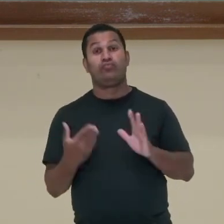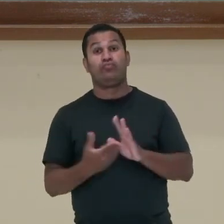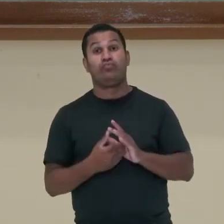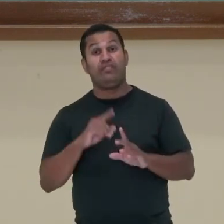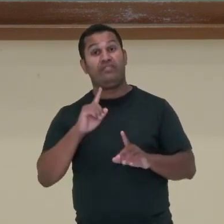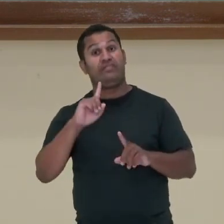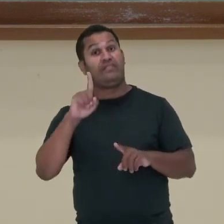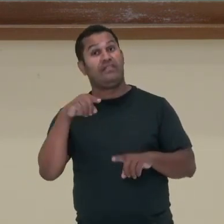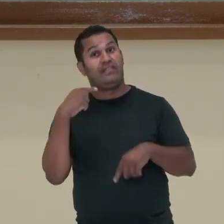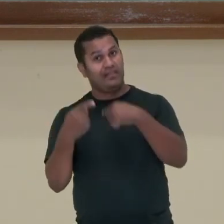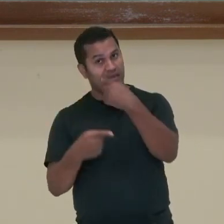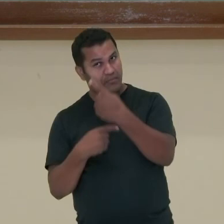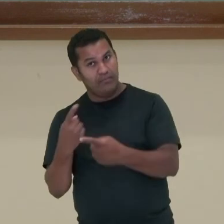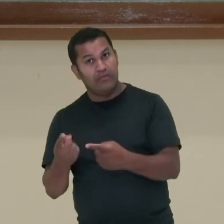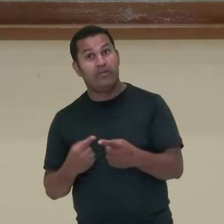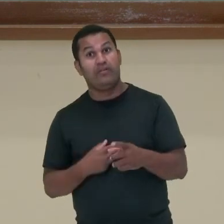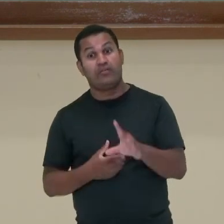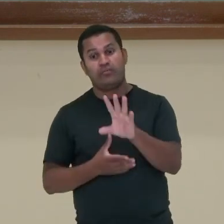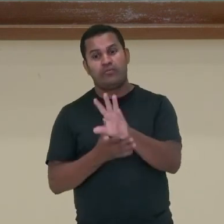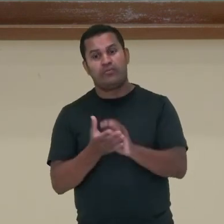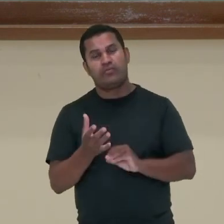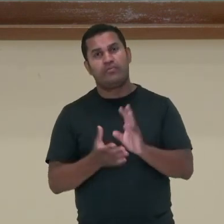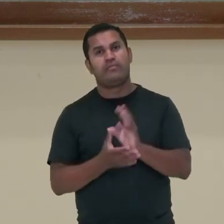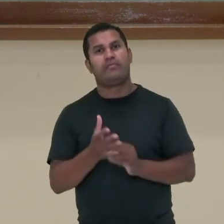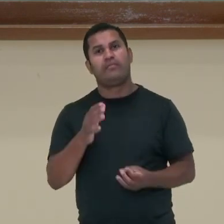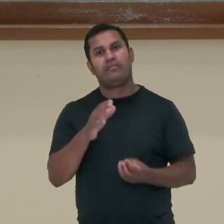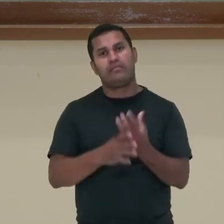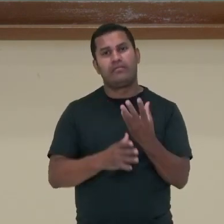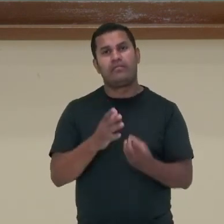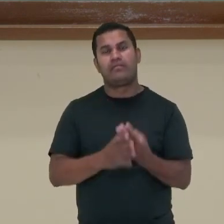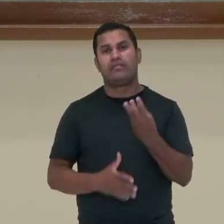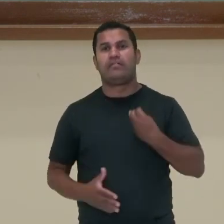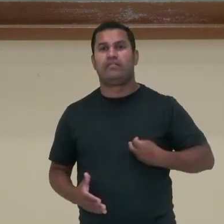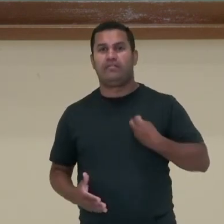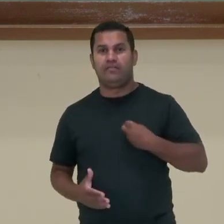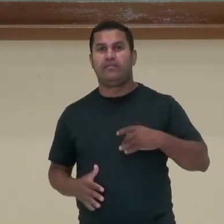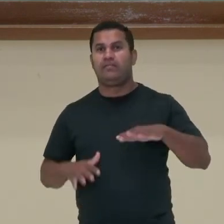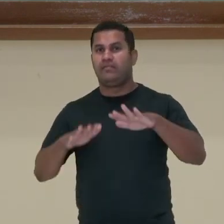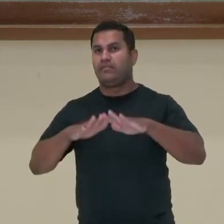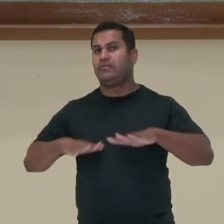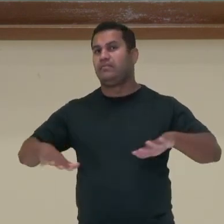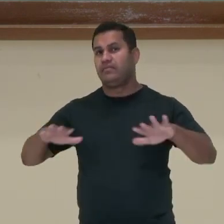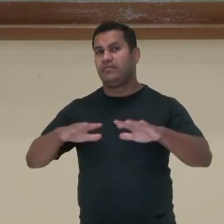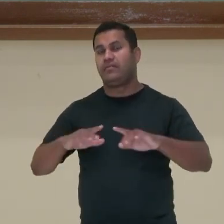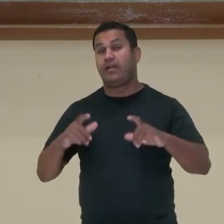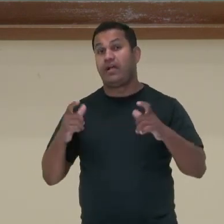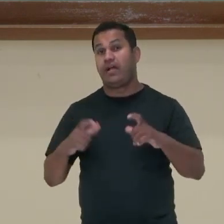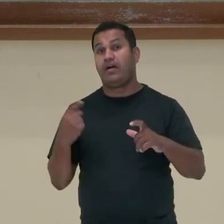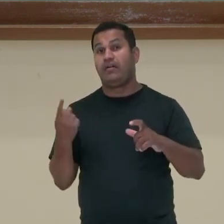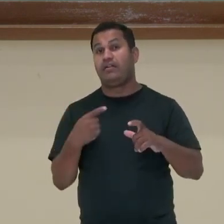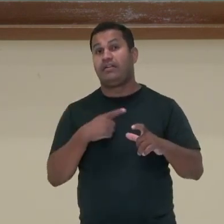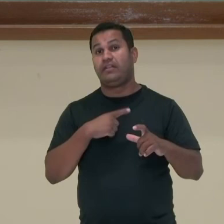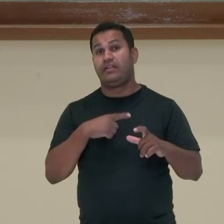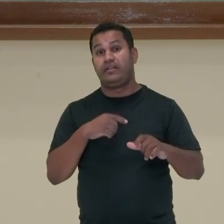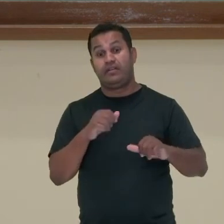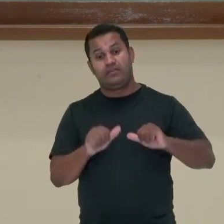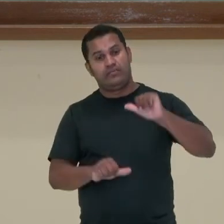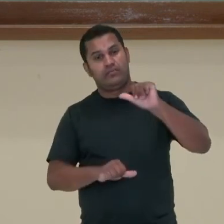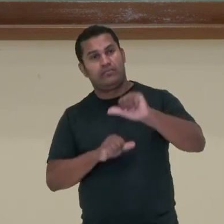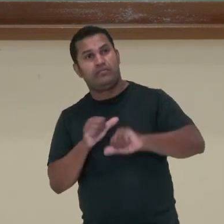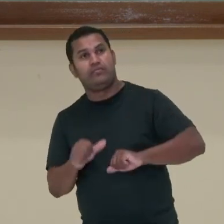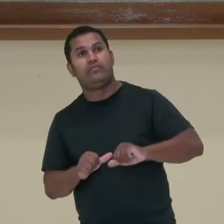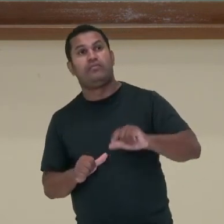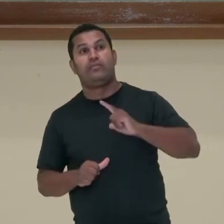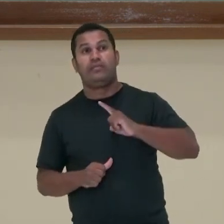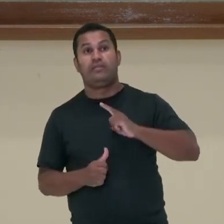que eles enxergavam para eles não bastavam, eles tinham que colocar suas próprias cores. Então eles fizeram uma interpretação diferente. No lugar de você fazer a pintura daquilo que se vê, passar na pintura,